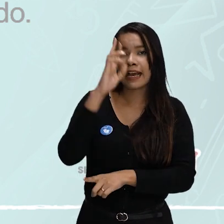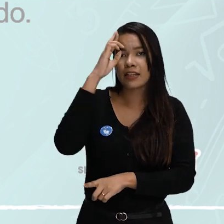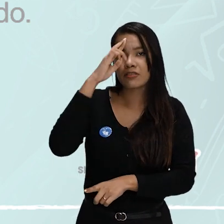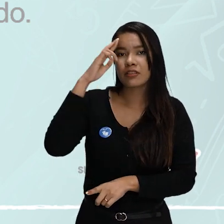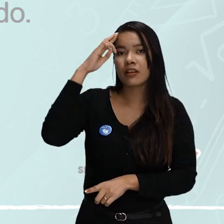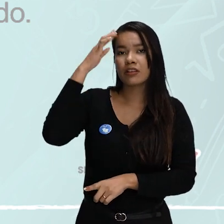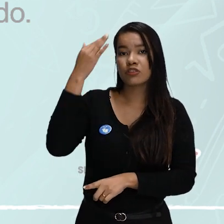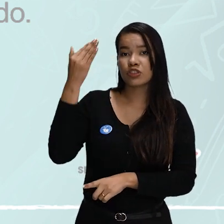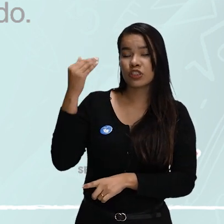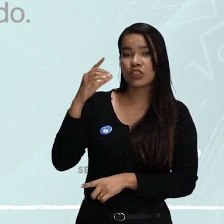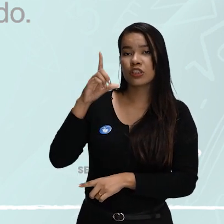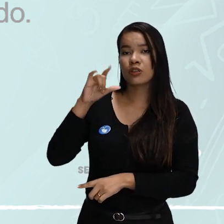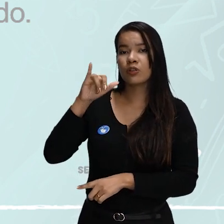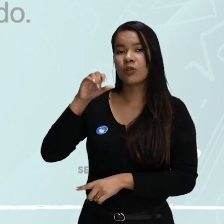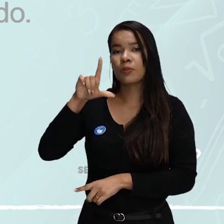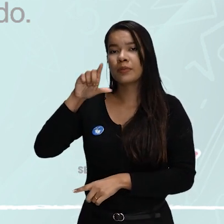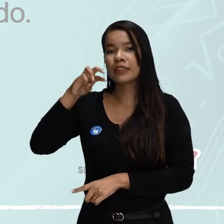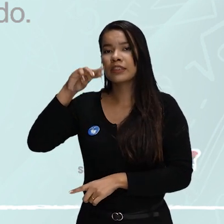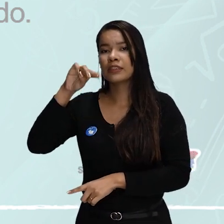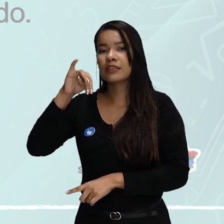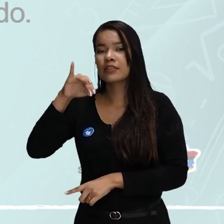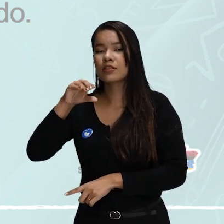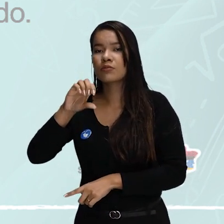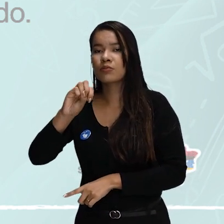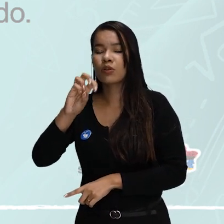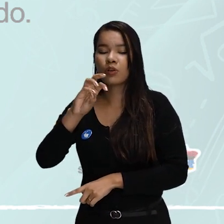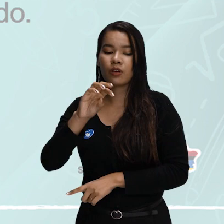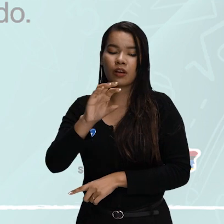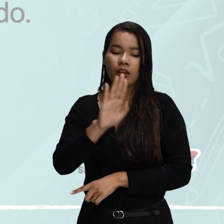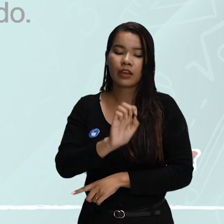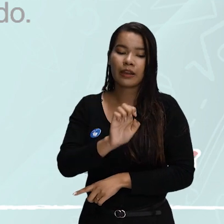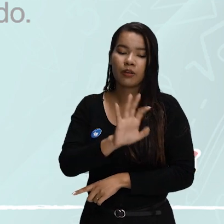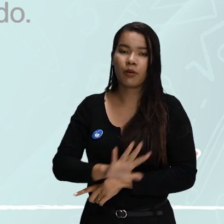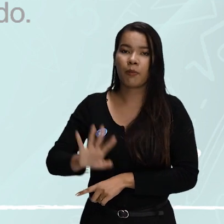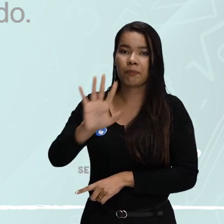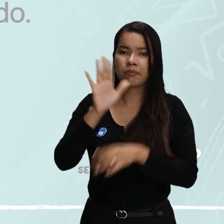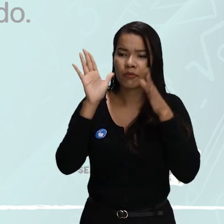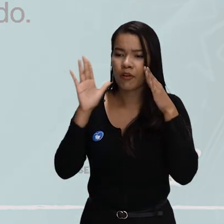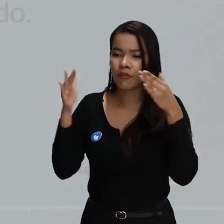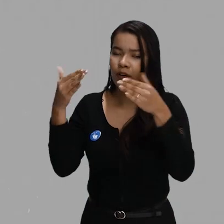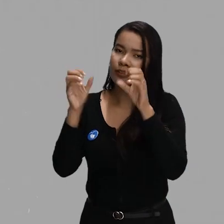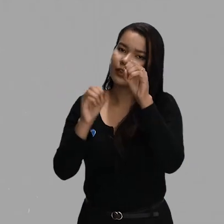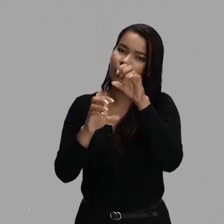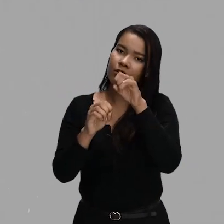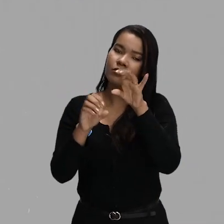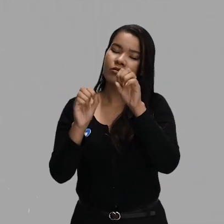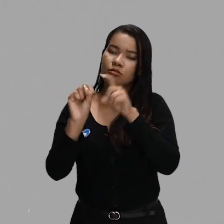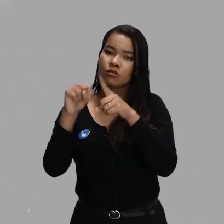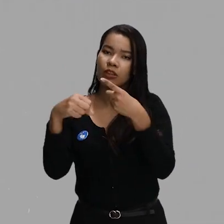do iluminismo europeu, certo? Foca na aula de sociologia, de filosofia, para